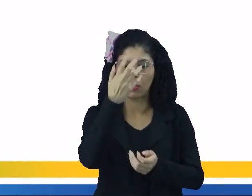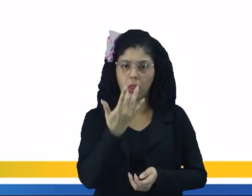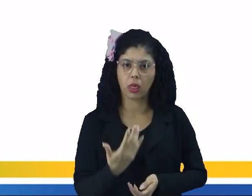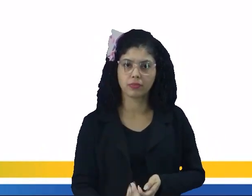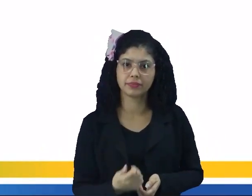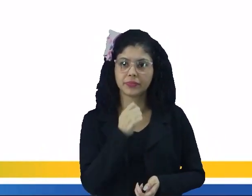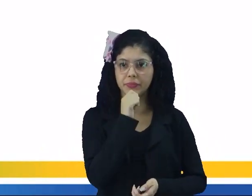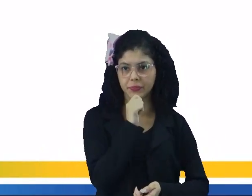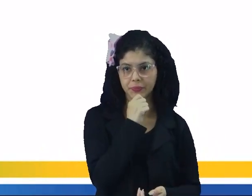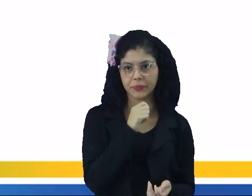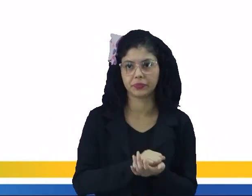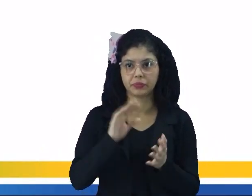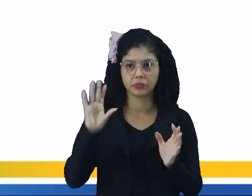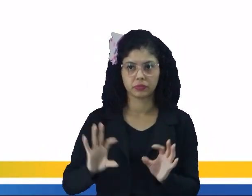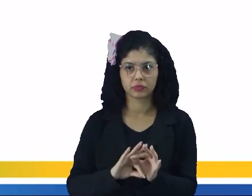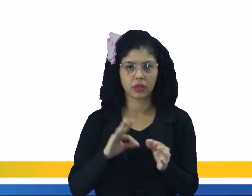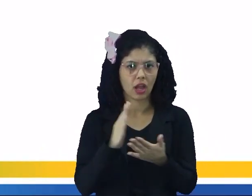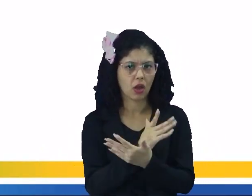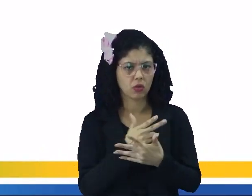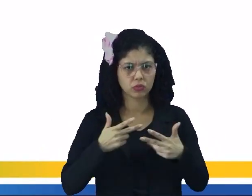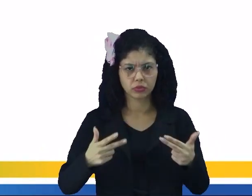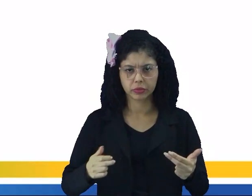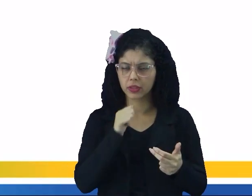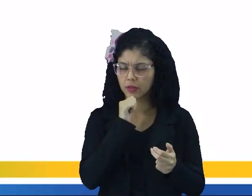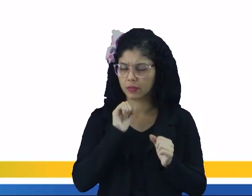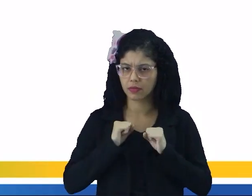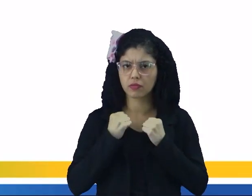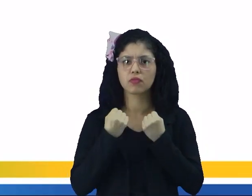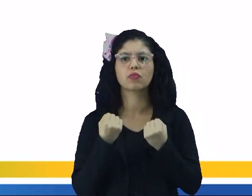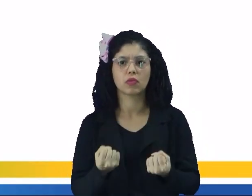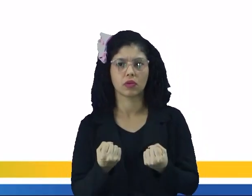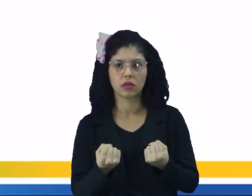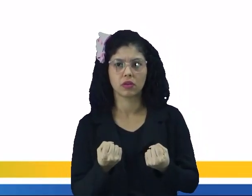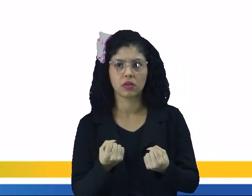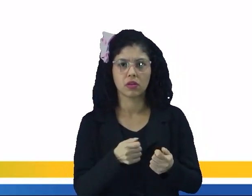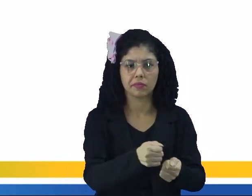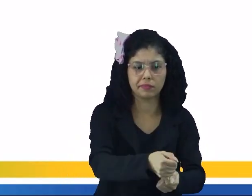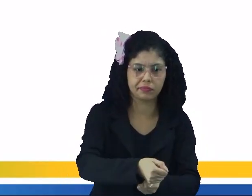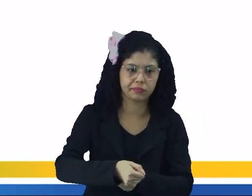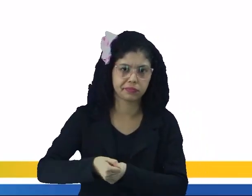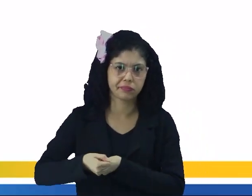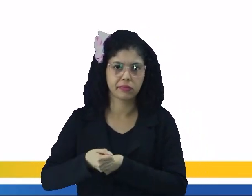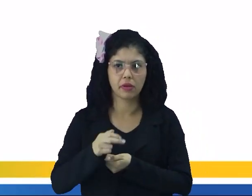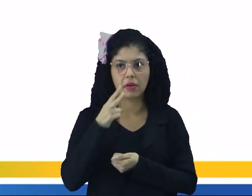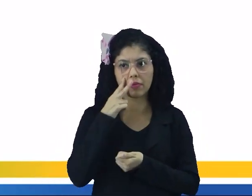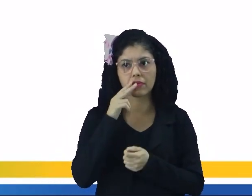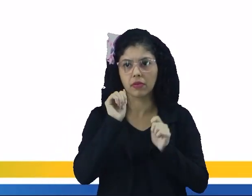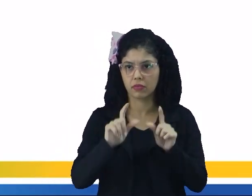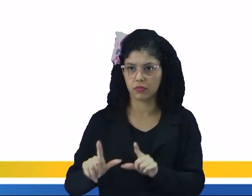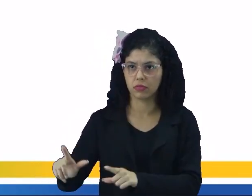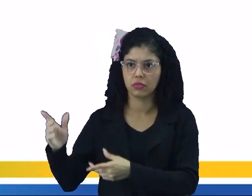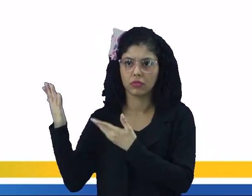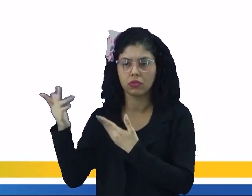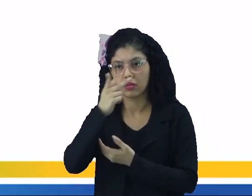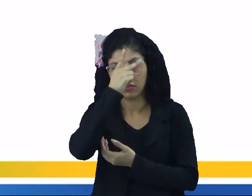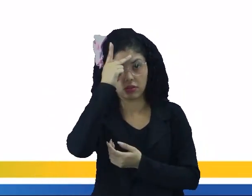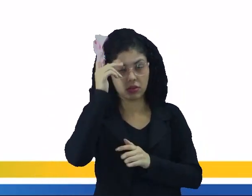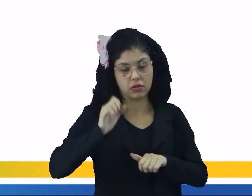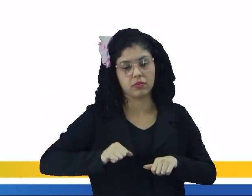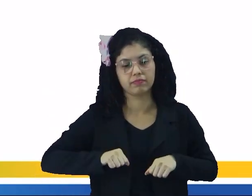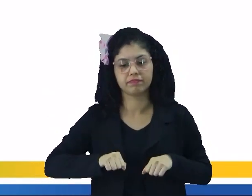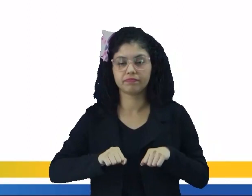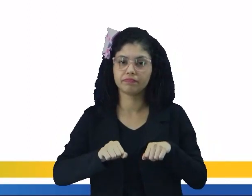caindo, a força aplicada em alguns objetos, a força de arrasto, como nós podemos ver no slide aí, quando uma